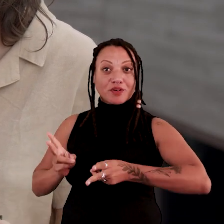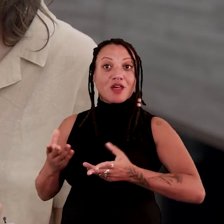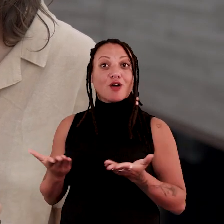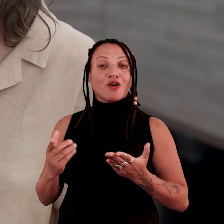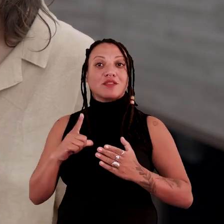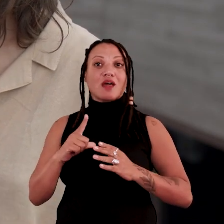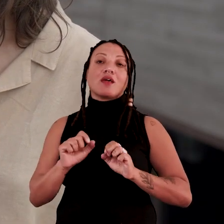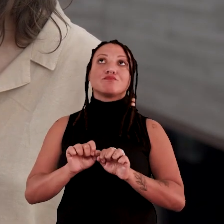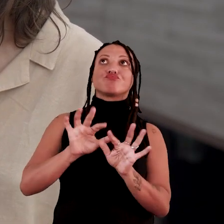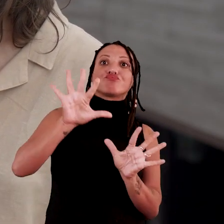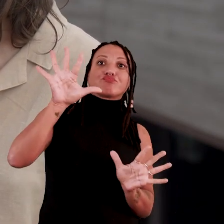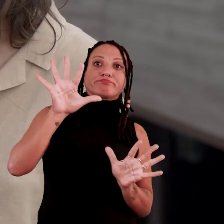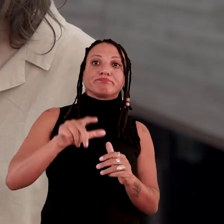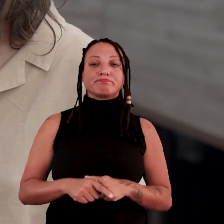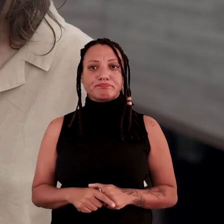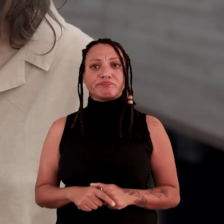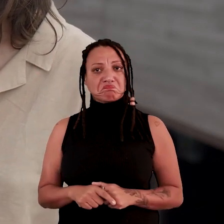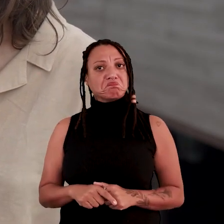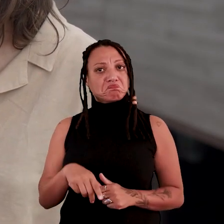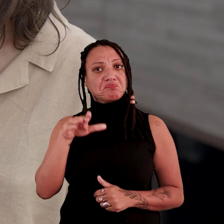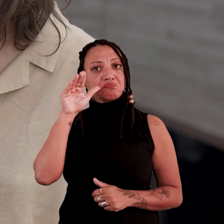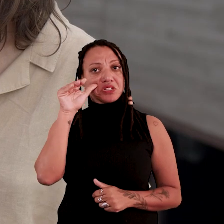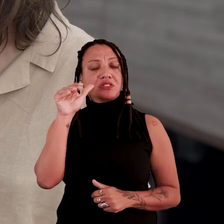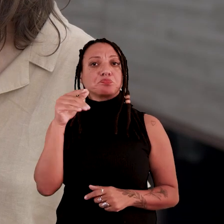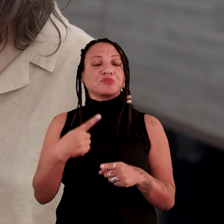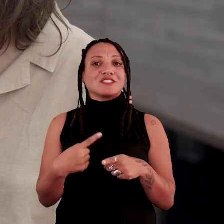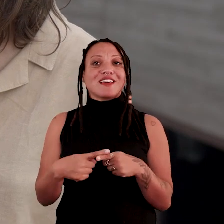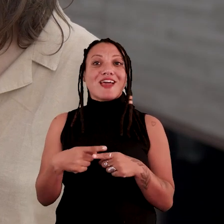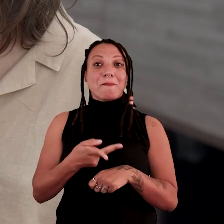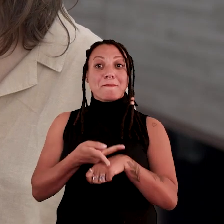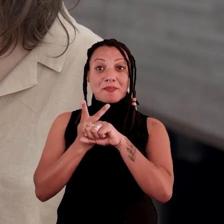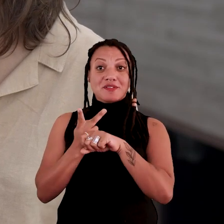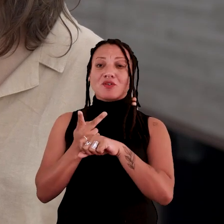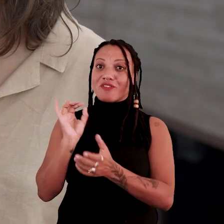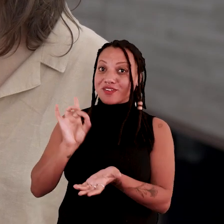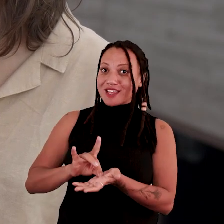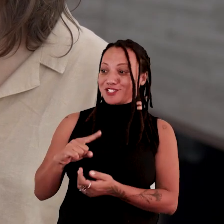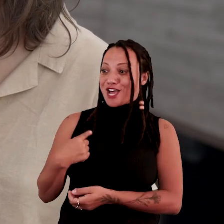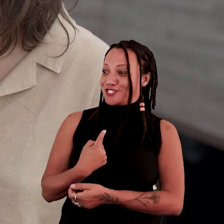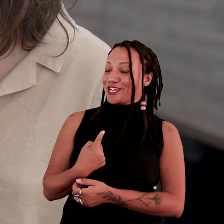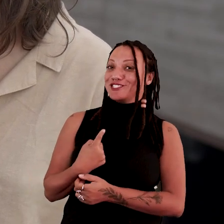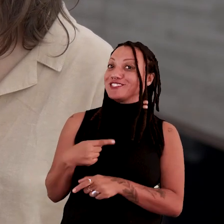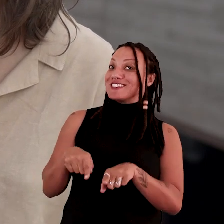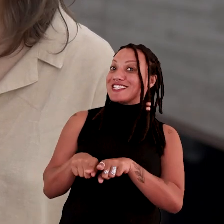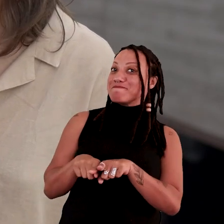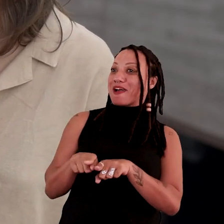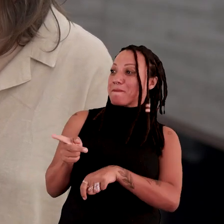premiação, na verdade, a gente cresceu com essa premiação. Então, desde a primeira seleção que a gente participou, que